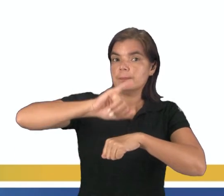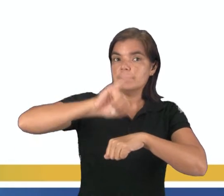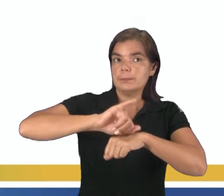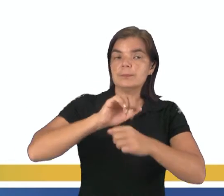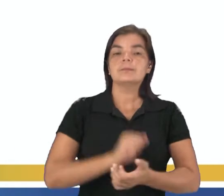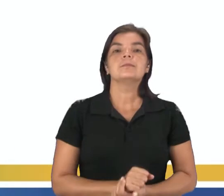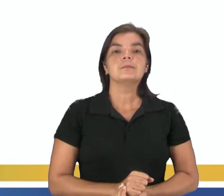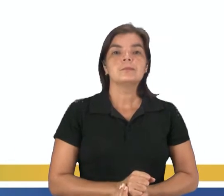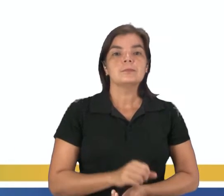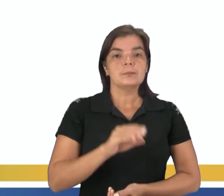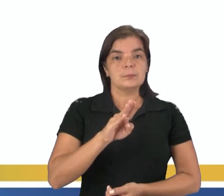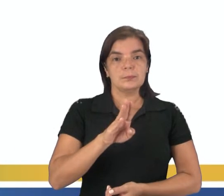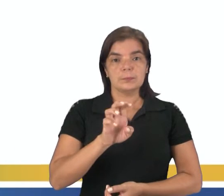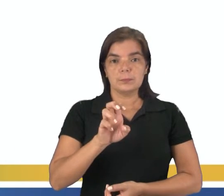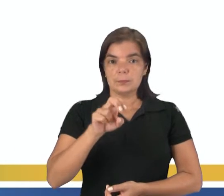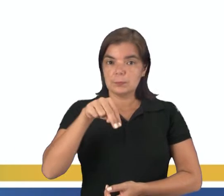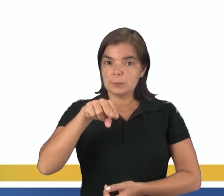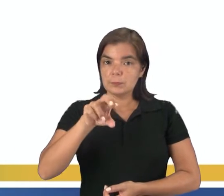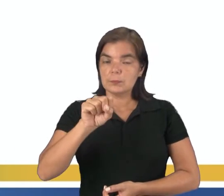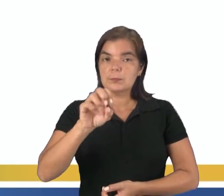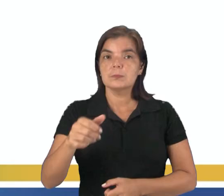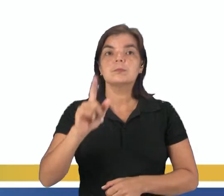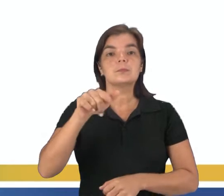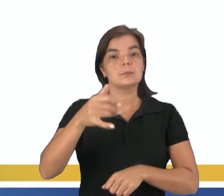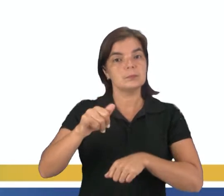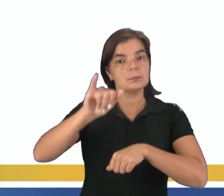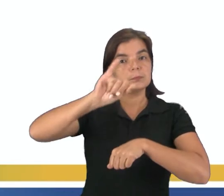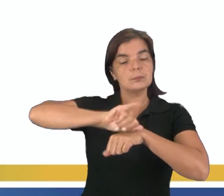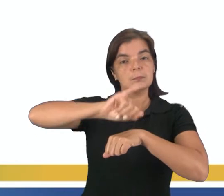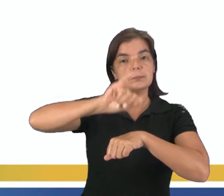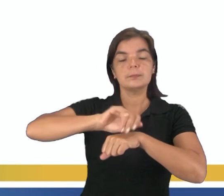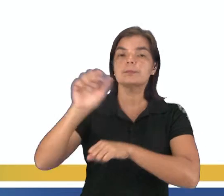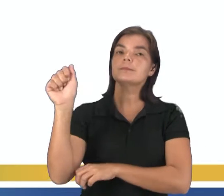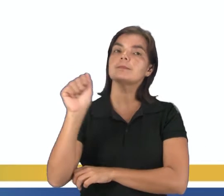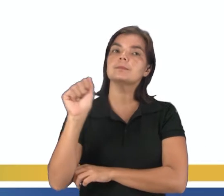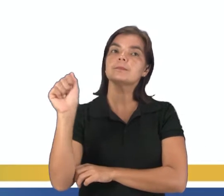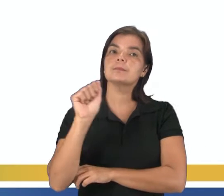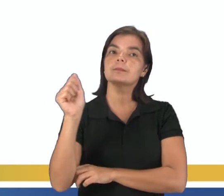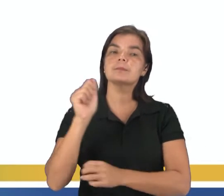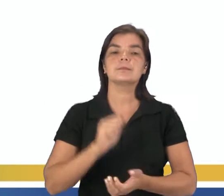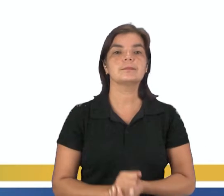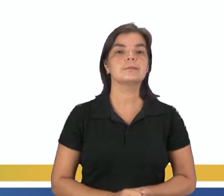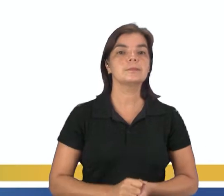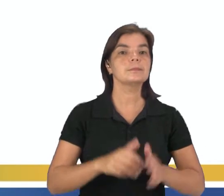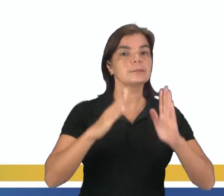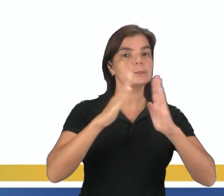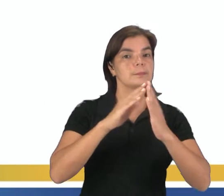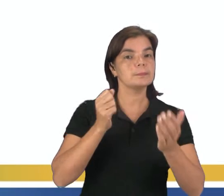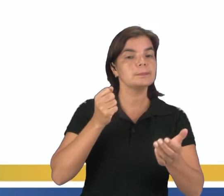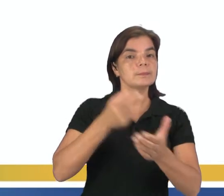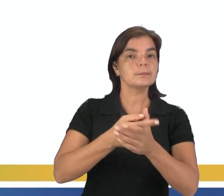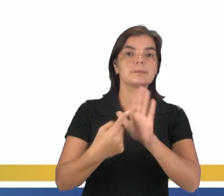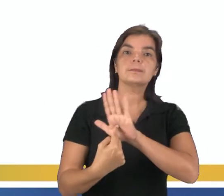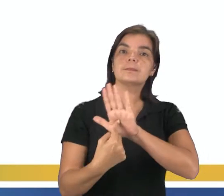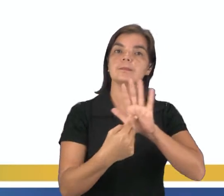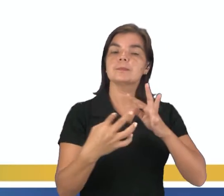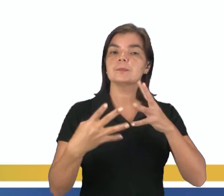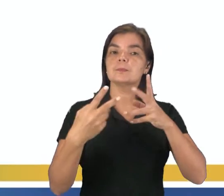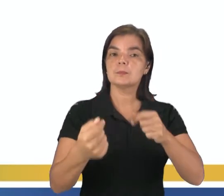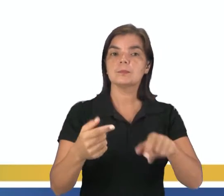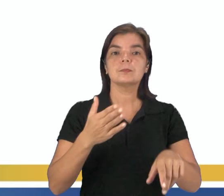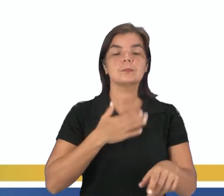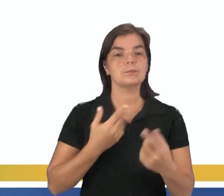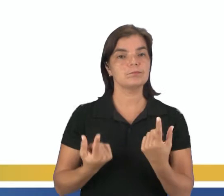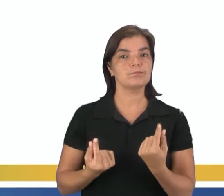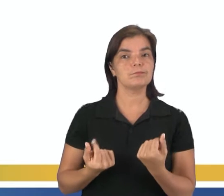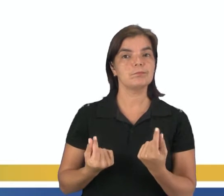né? Buenos Aires es la capital de Argentina. E la casa que compré representou toda mi